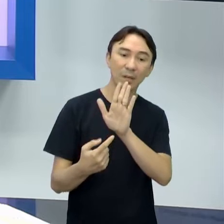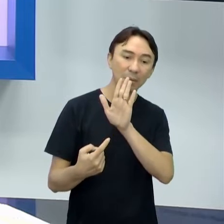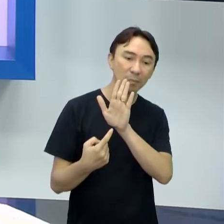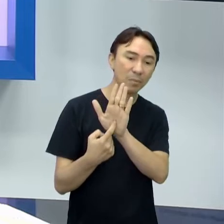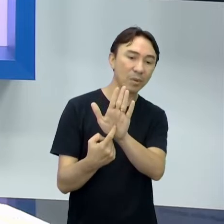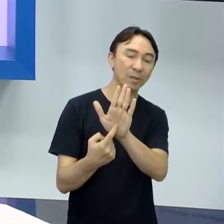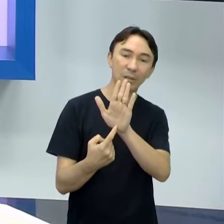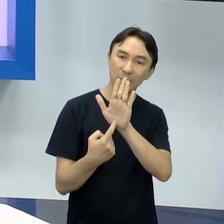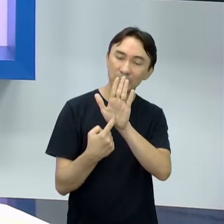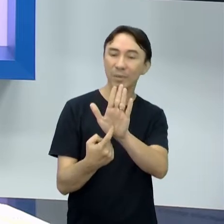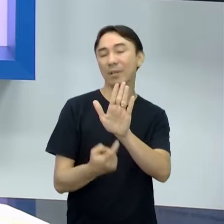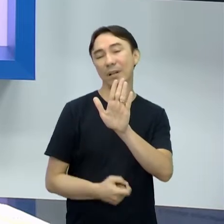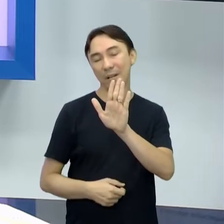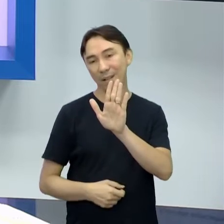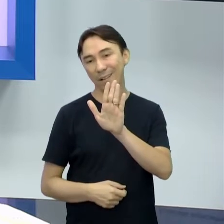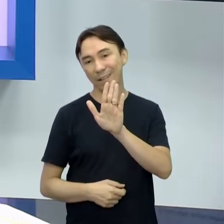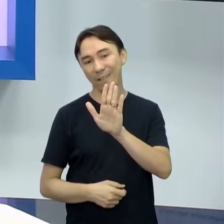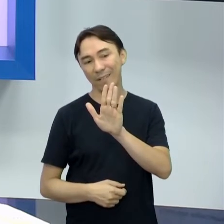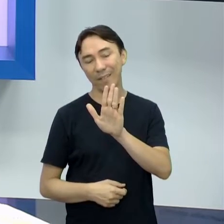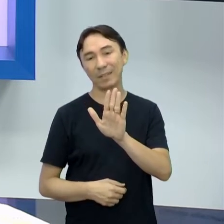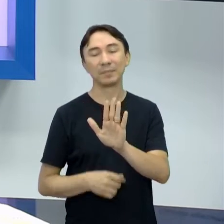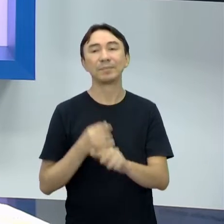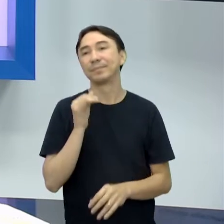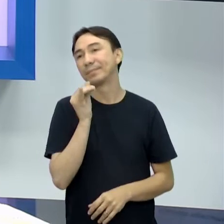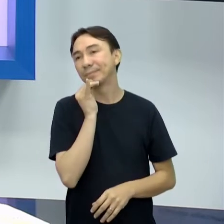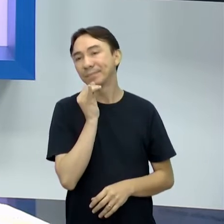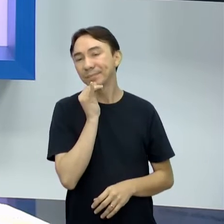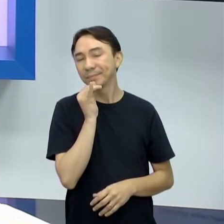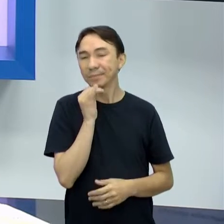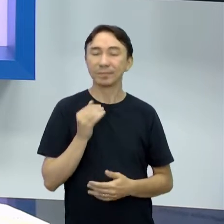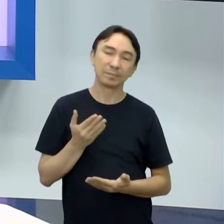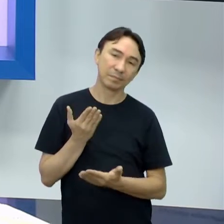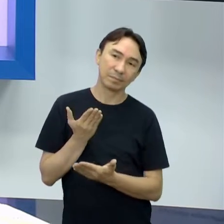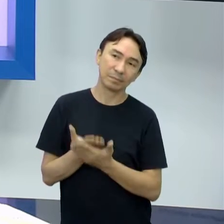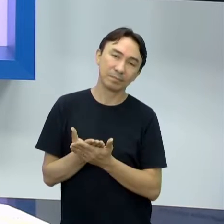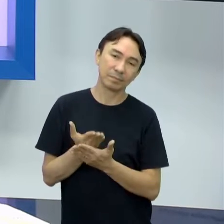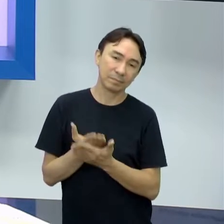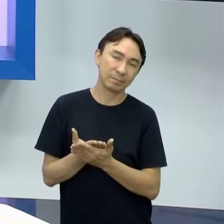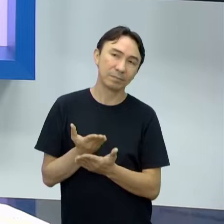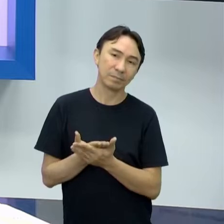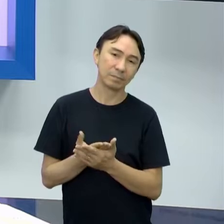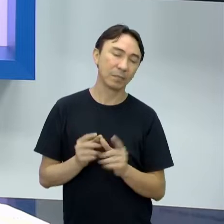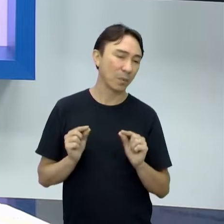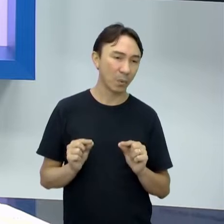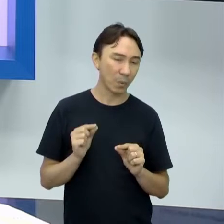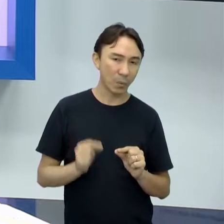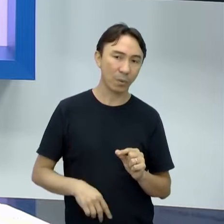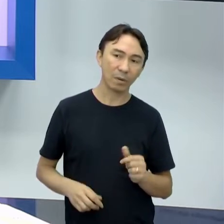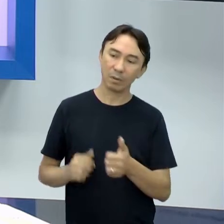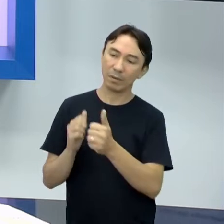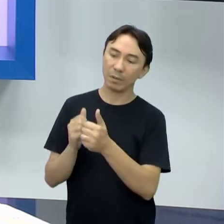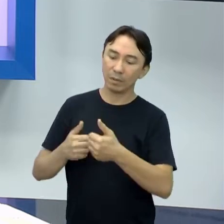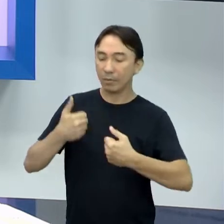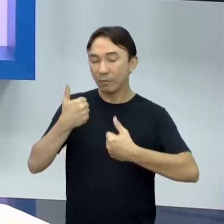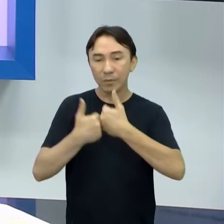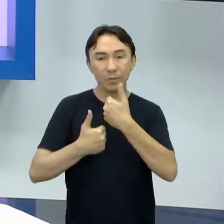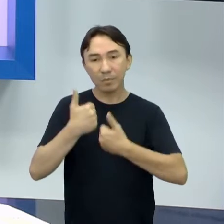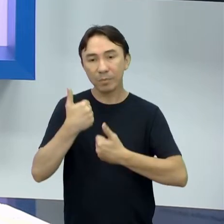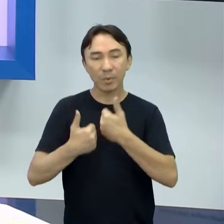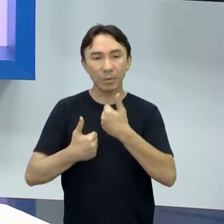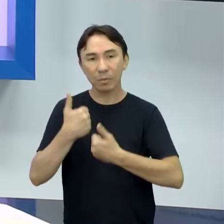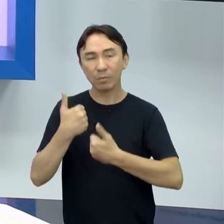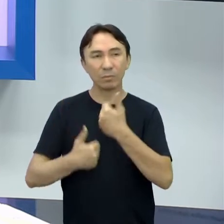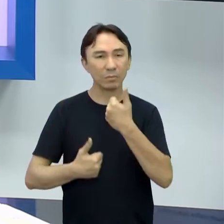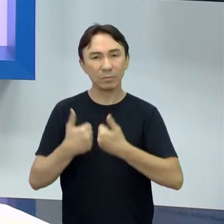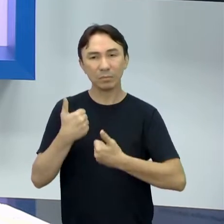eu estudei bastante mesmo, por exemplo, sobre o futebol de 5, mas eu também vi sobre